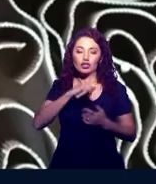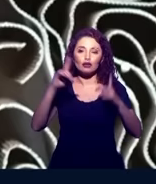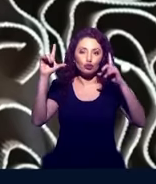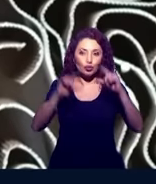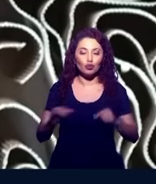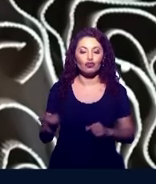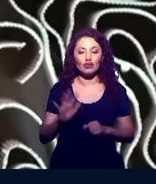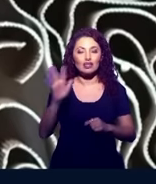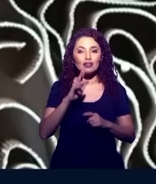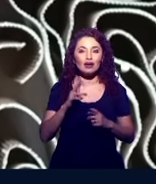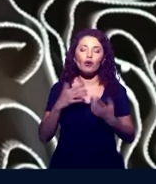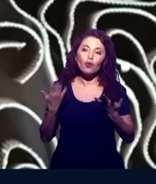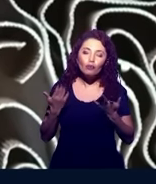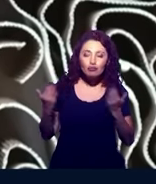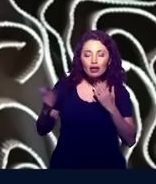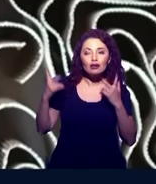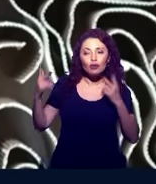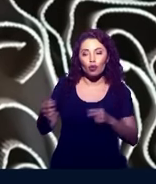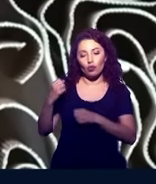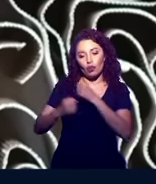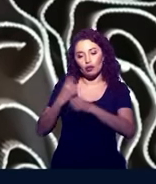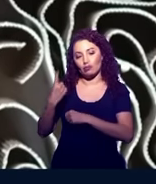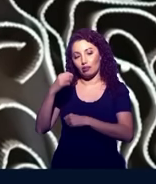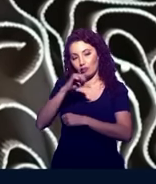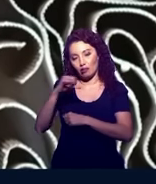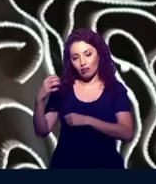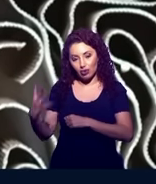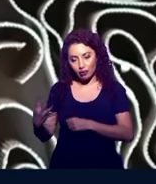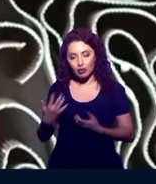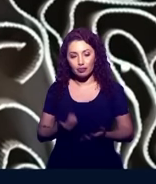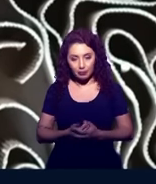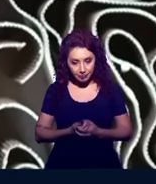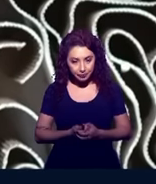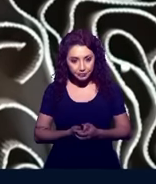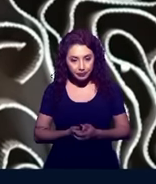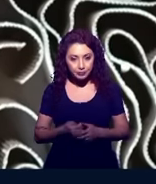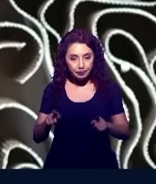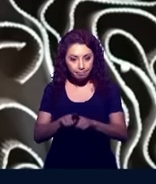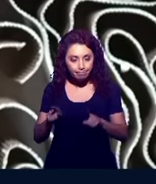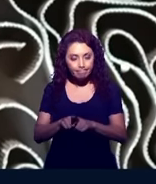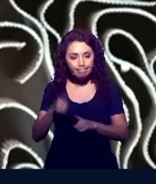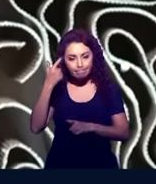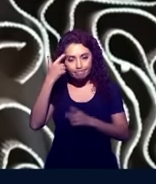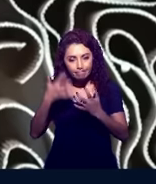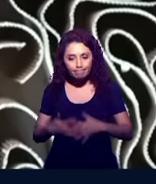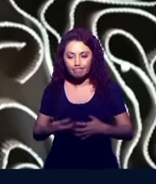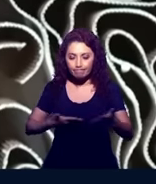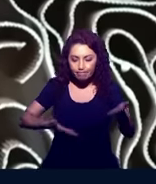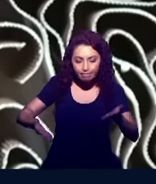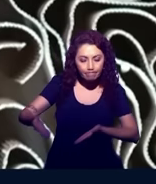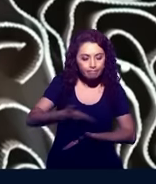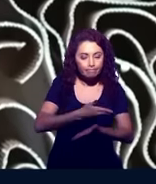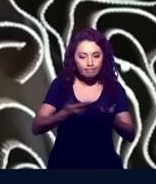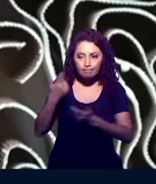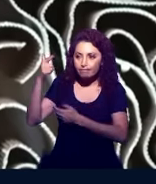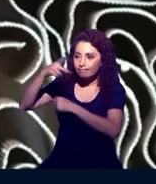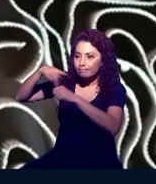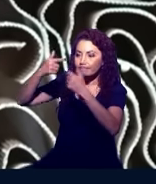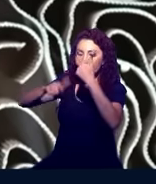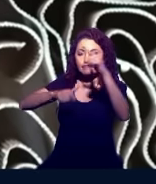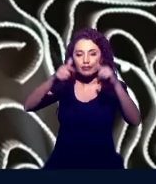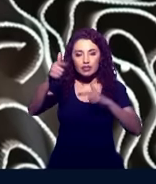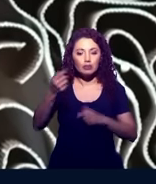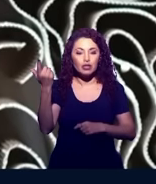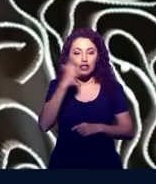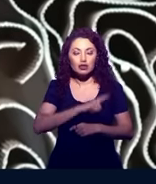disso a gente tá indo para um ano Espetacular do ponto de vista de trocas com o resto do mundo em 2021 o Brasil teve um saldo da balança